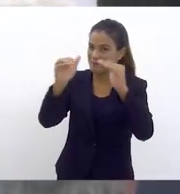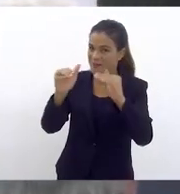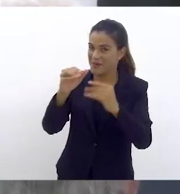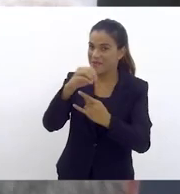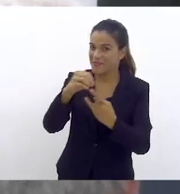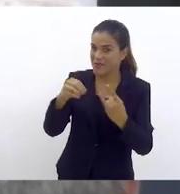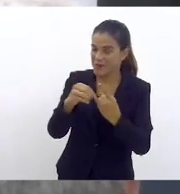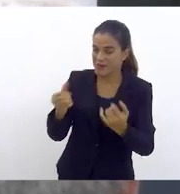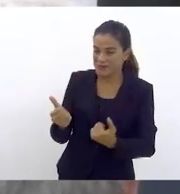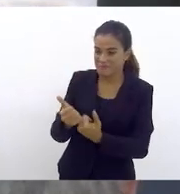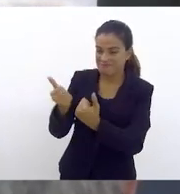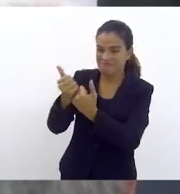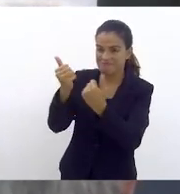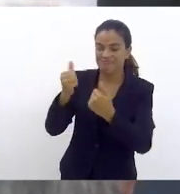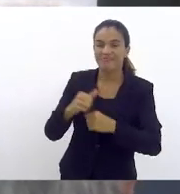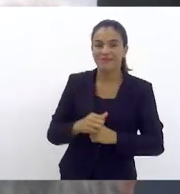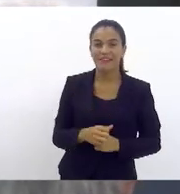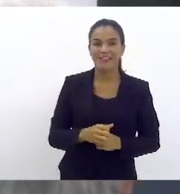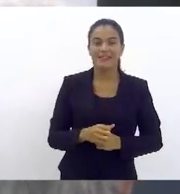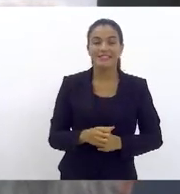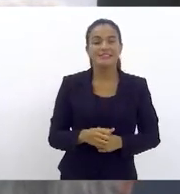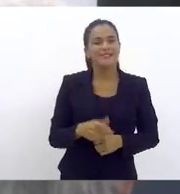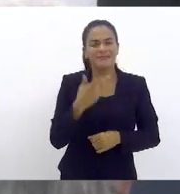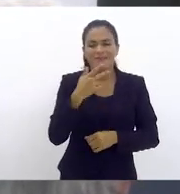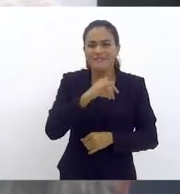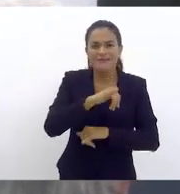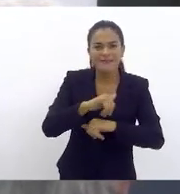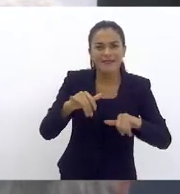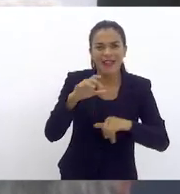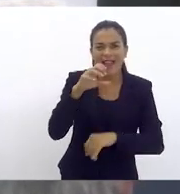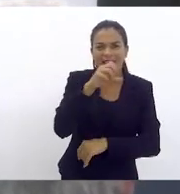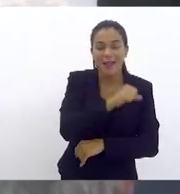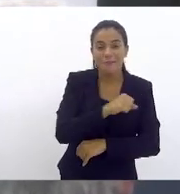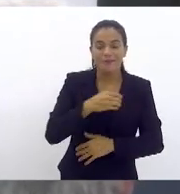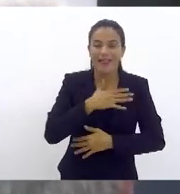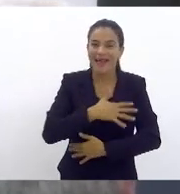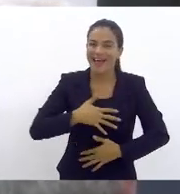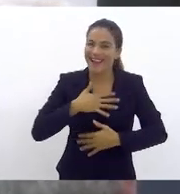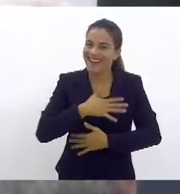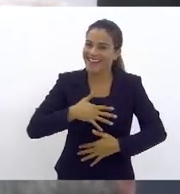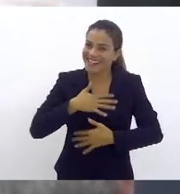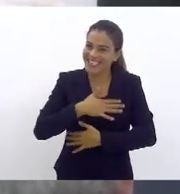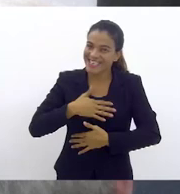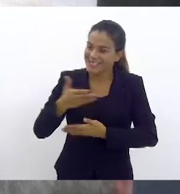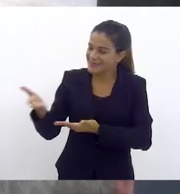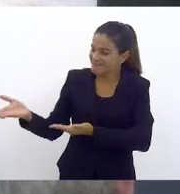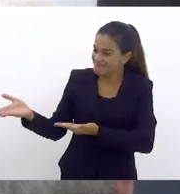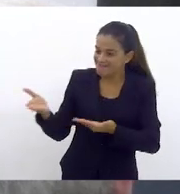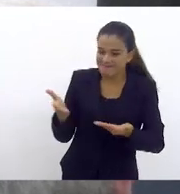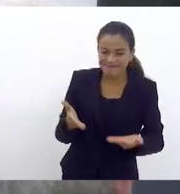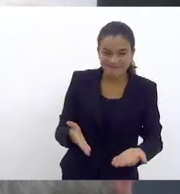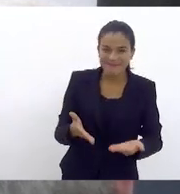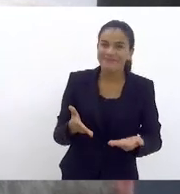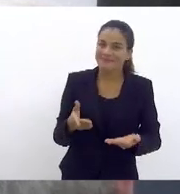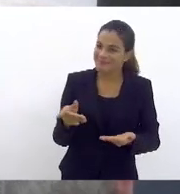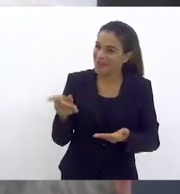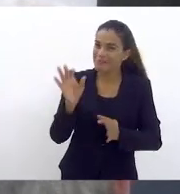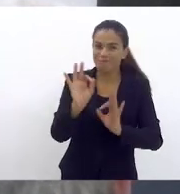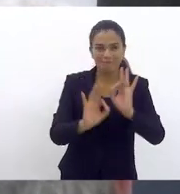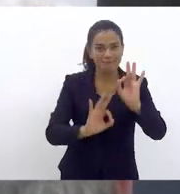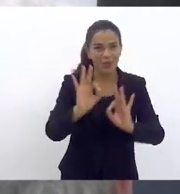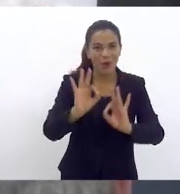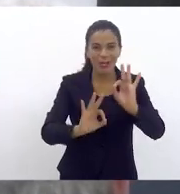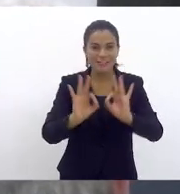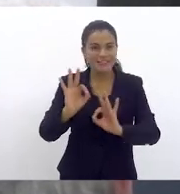Fiocruz contribuindo também dizer rapidamente ministro da Alegria de recebê-lo aqui hoje o senhor como os formuladores dessa